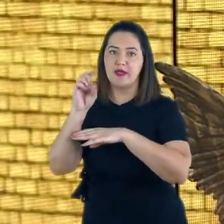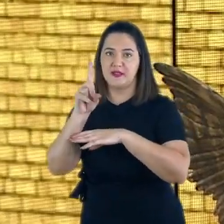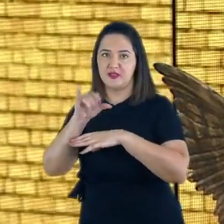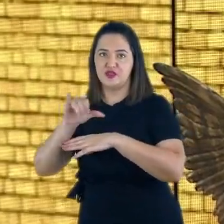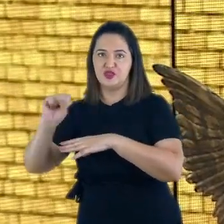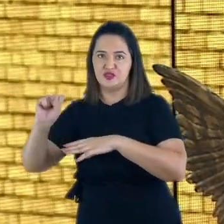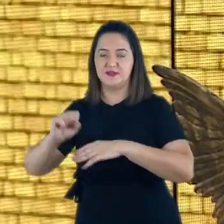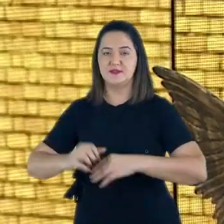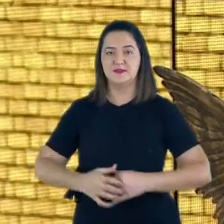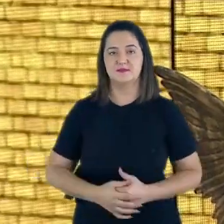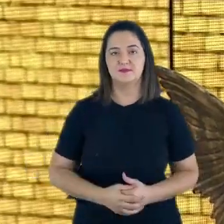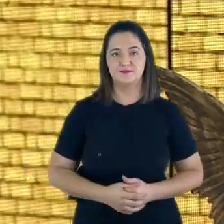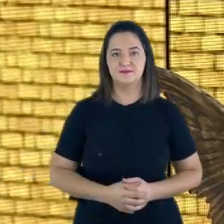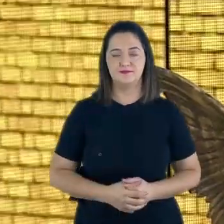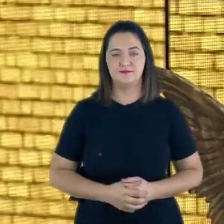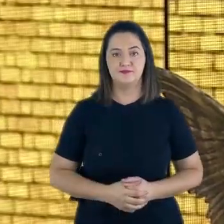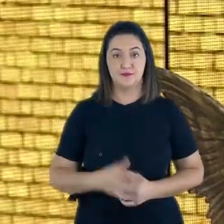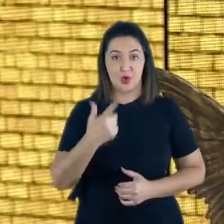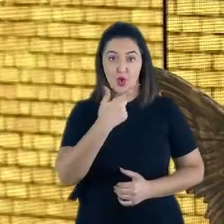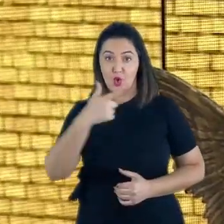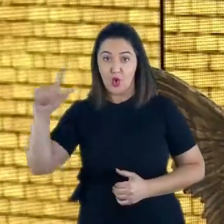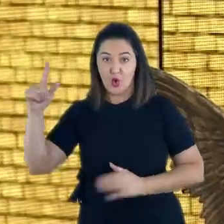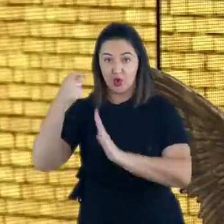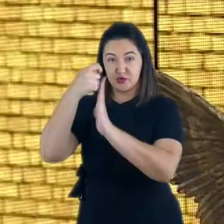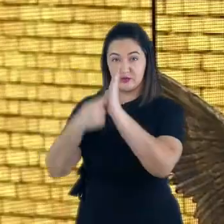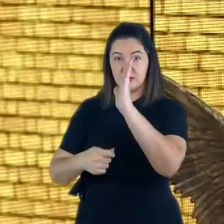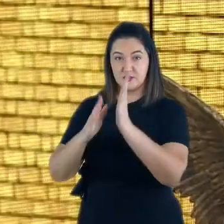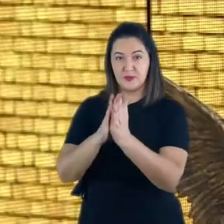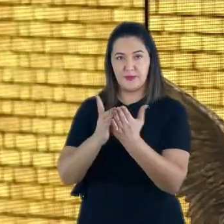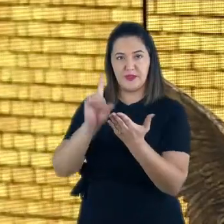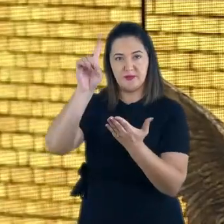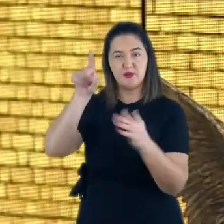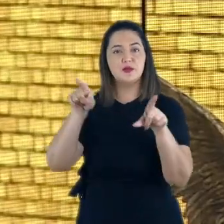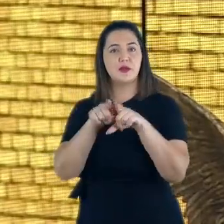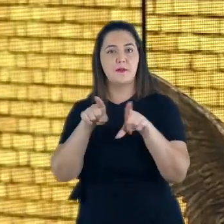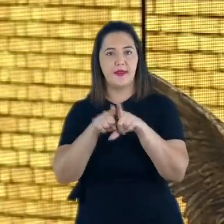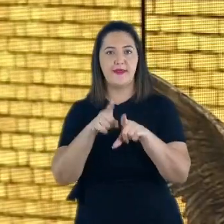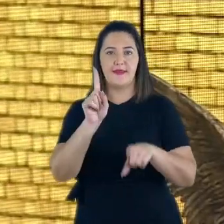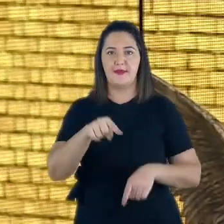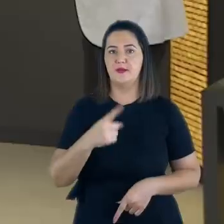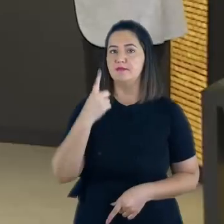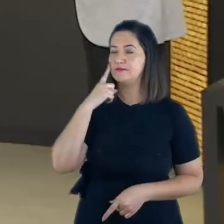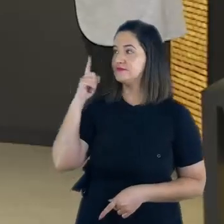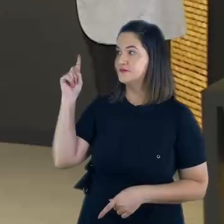texto bíblico que muitos usam para advogar o princípio dia-ano é esse